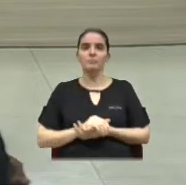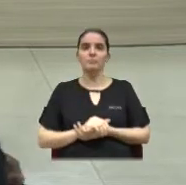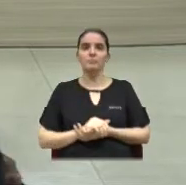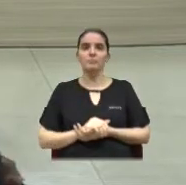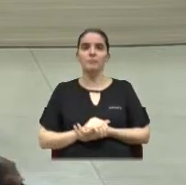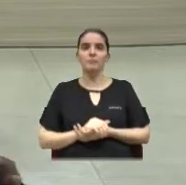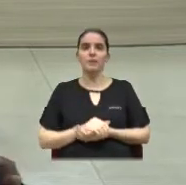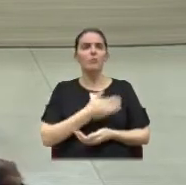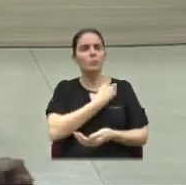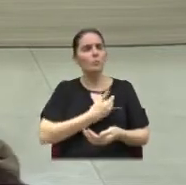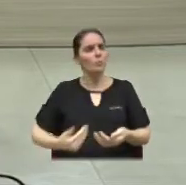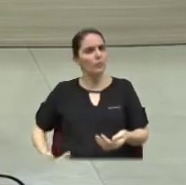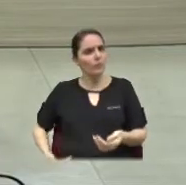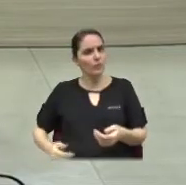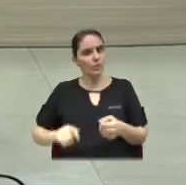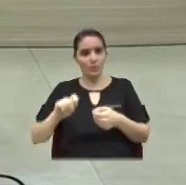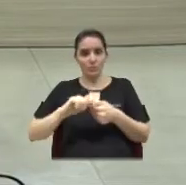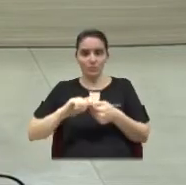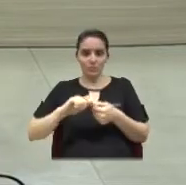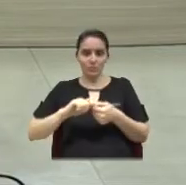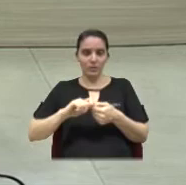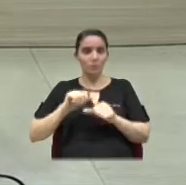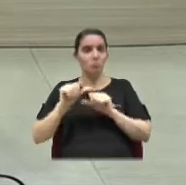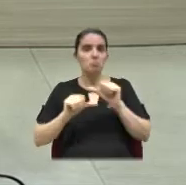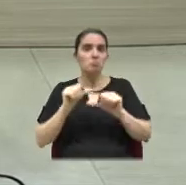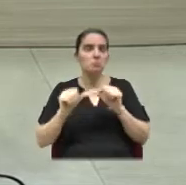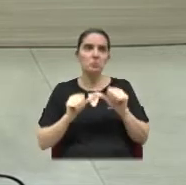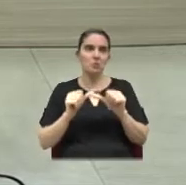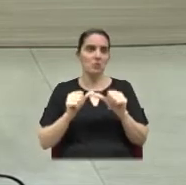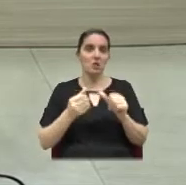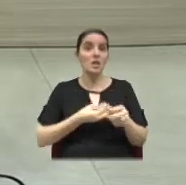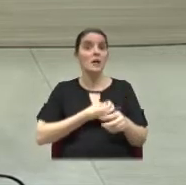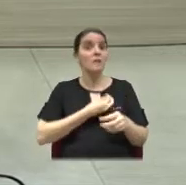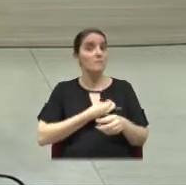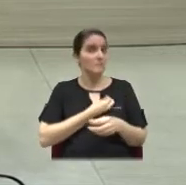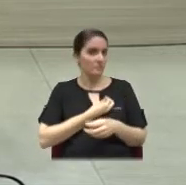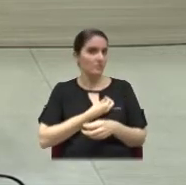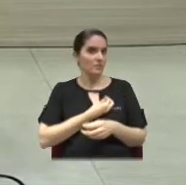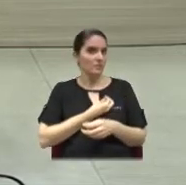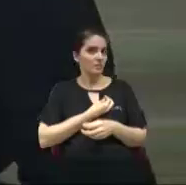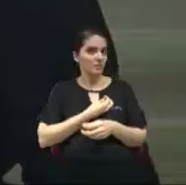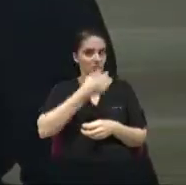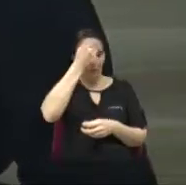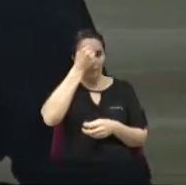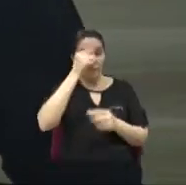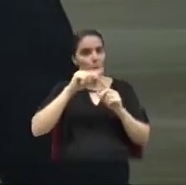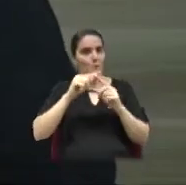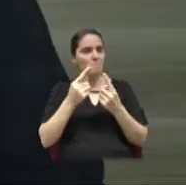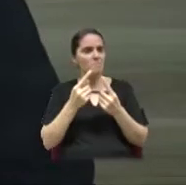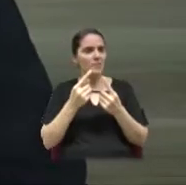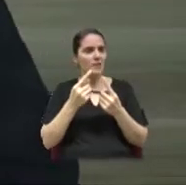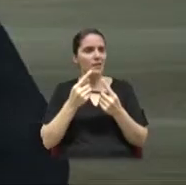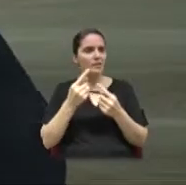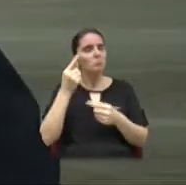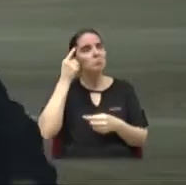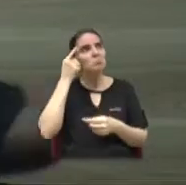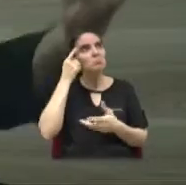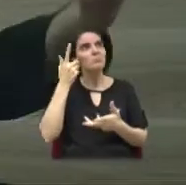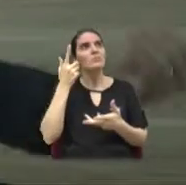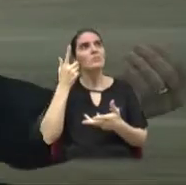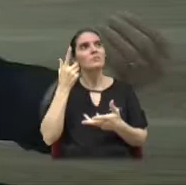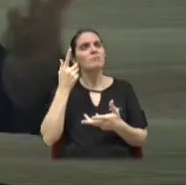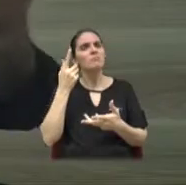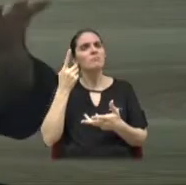que o governo faz pode não mudar minha vida, mas mudar o que eu penso sobre ele. Eu fico pensando aqui, se não teve